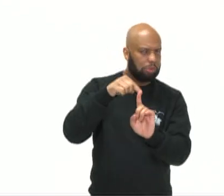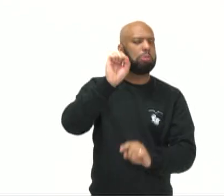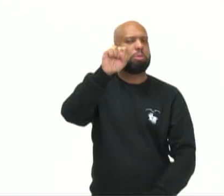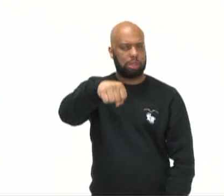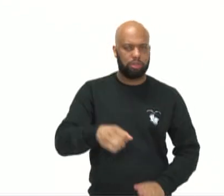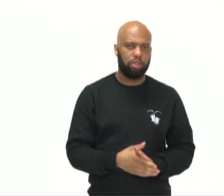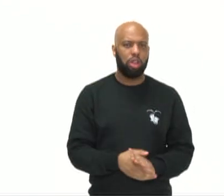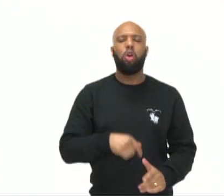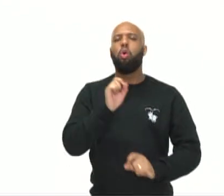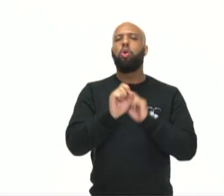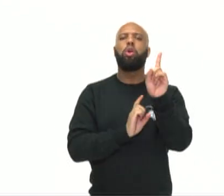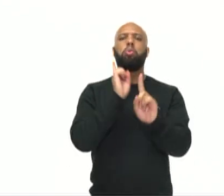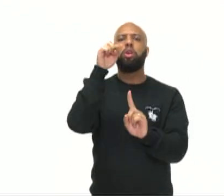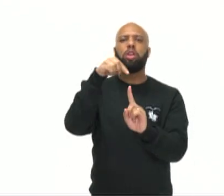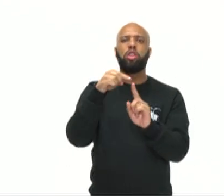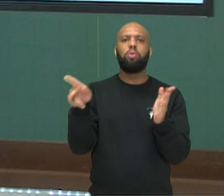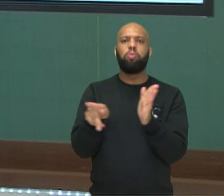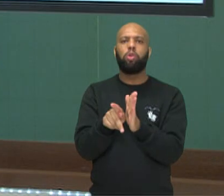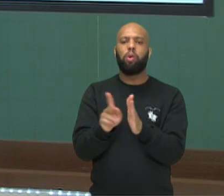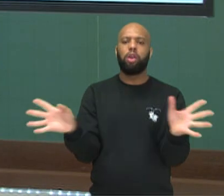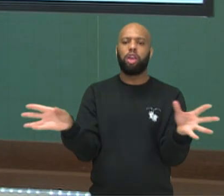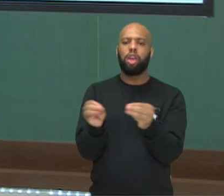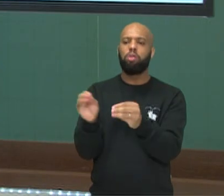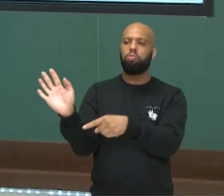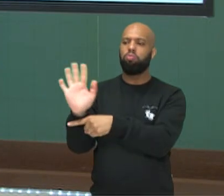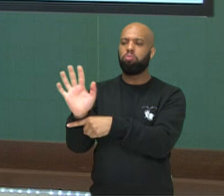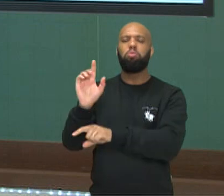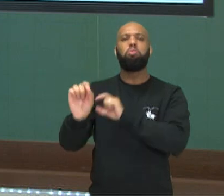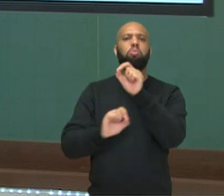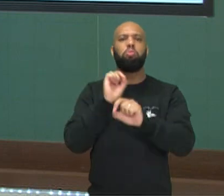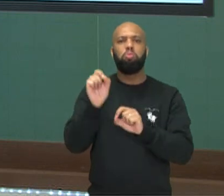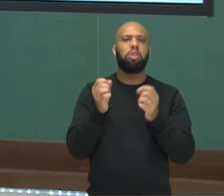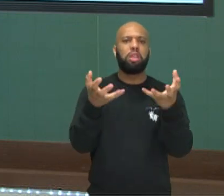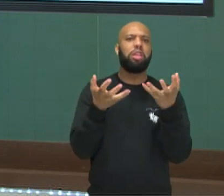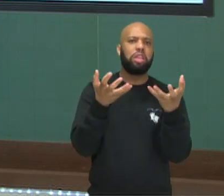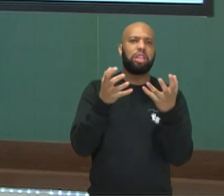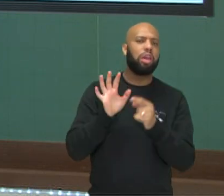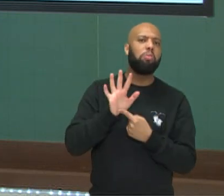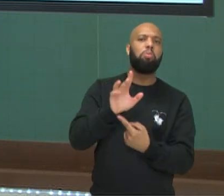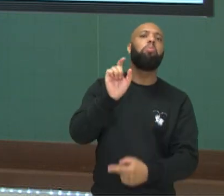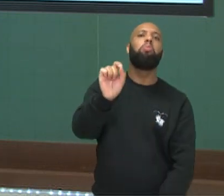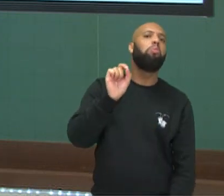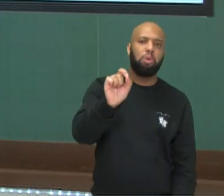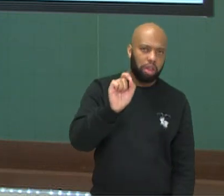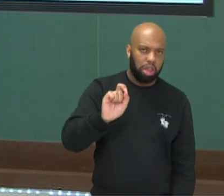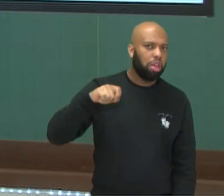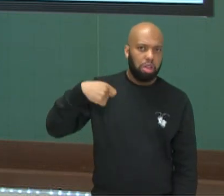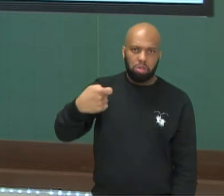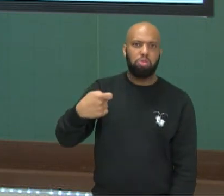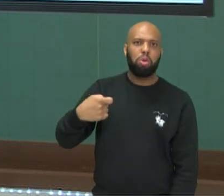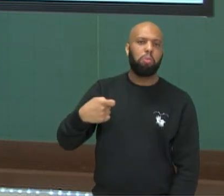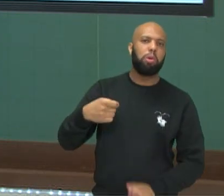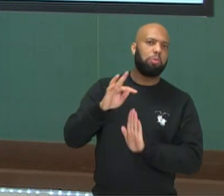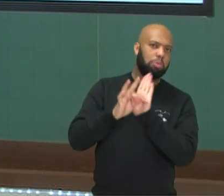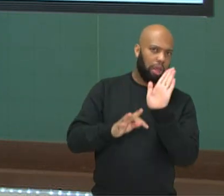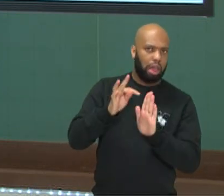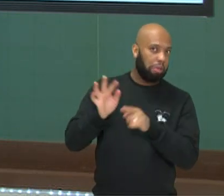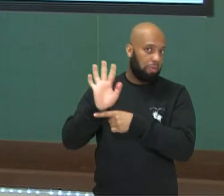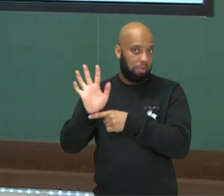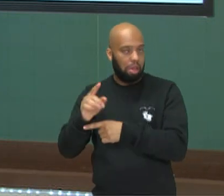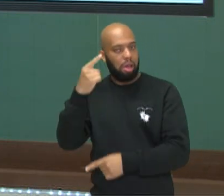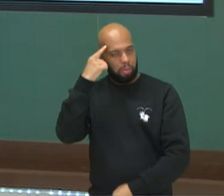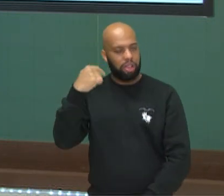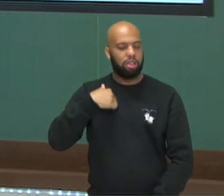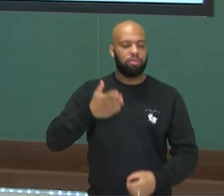objetivo. Qual é o objetivo de uma sinopse? O que ela quer apresentar ao leitor? Pense aí que eu